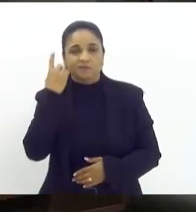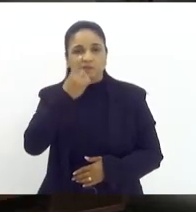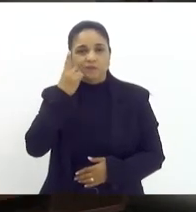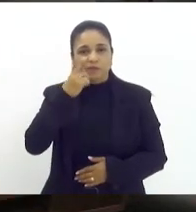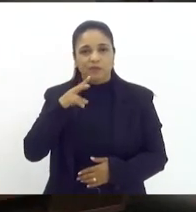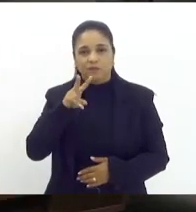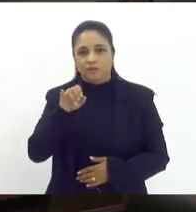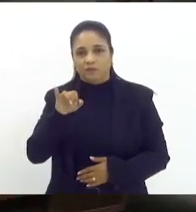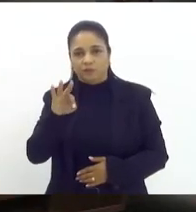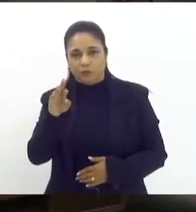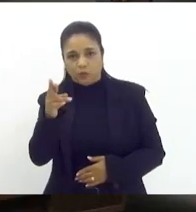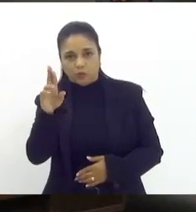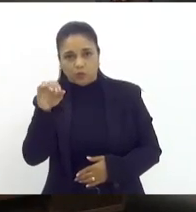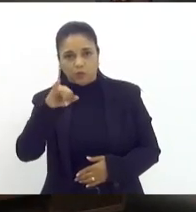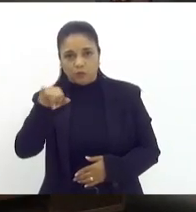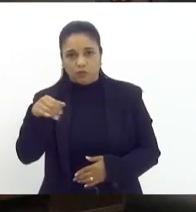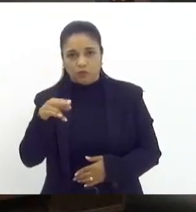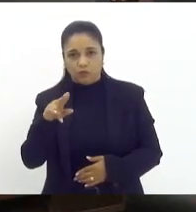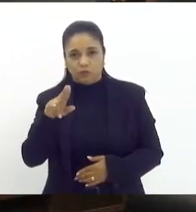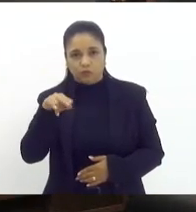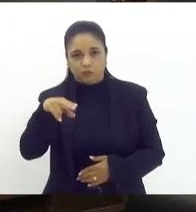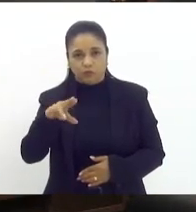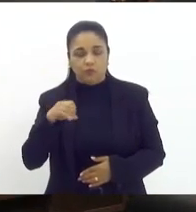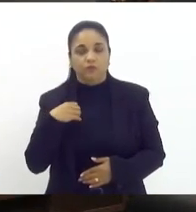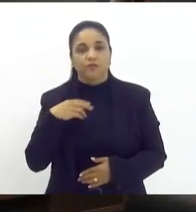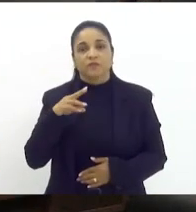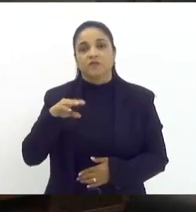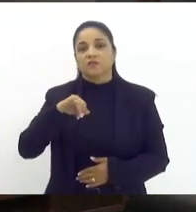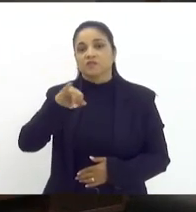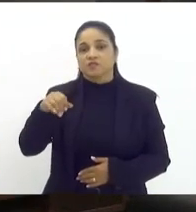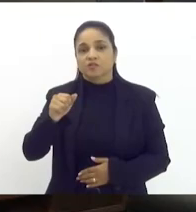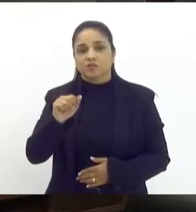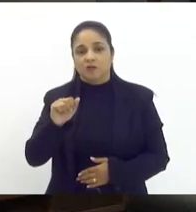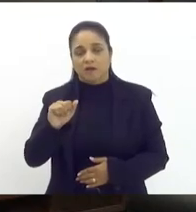Victor Júnior Jair Bittencourt